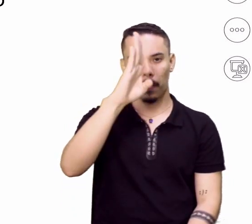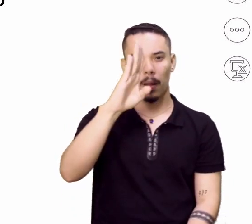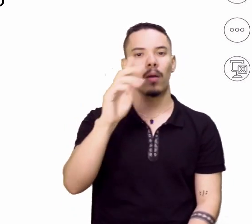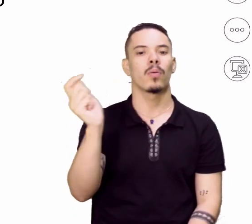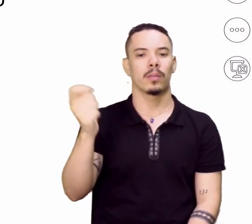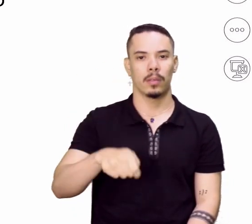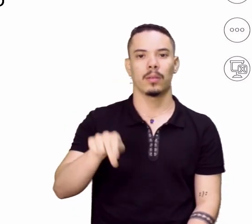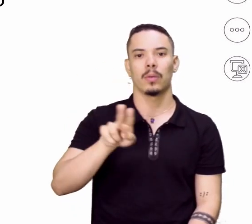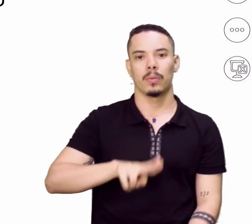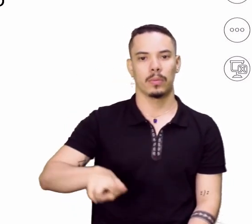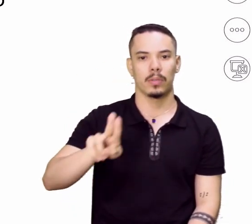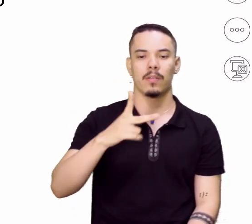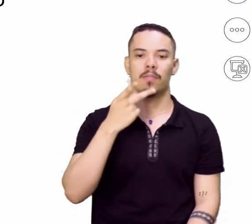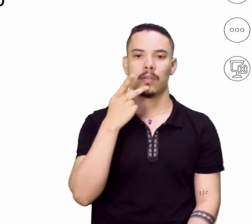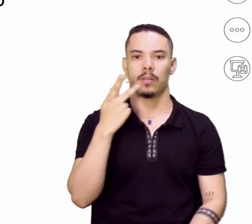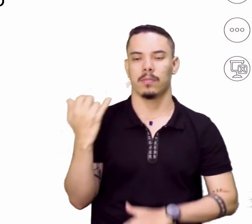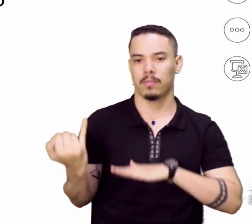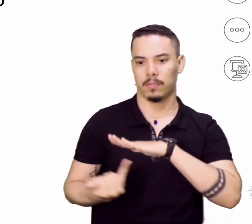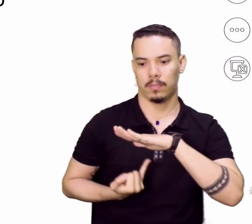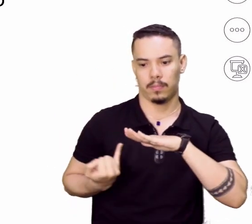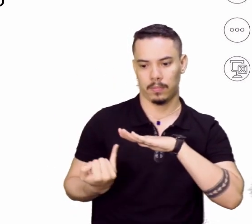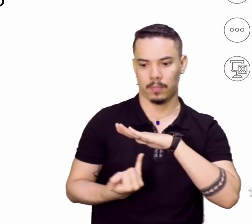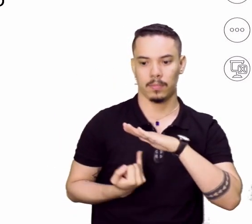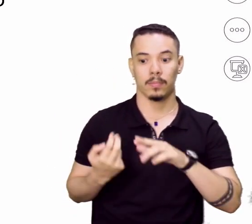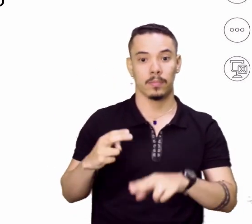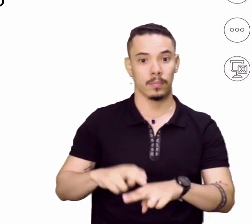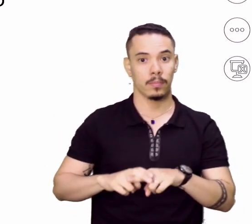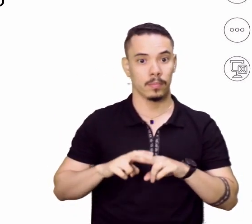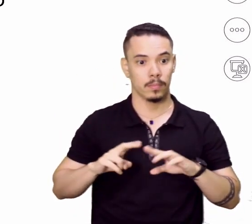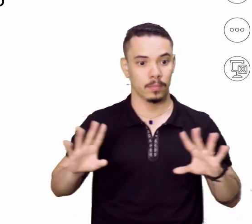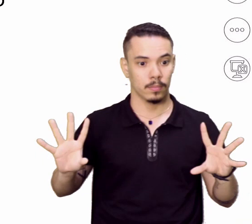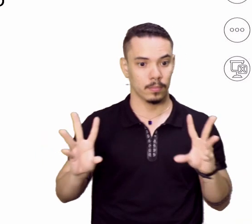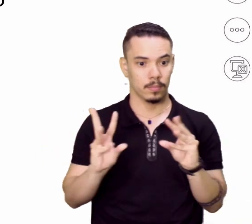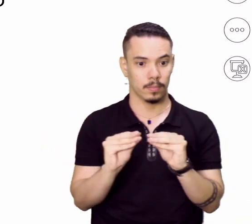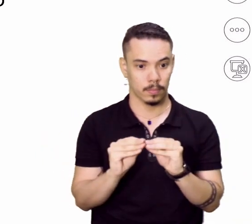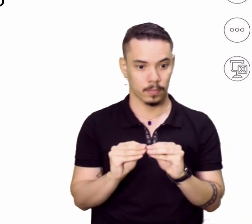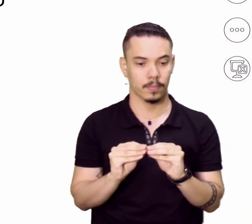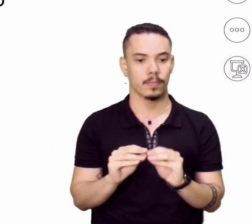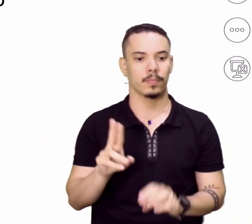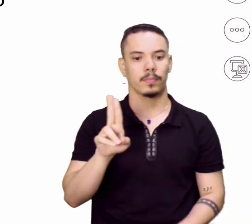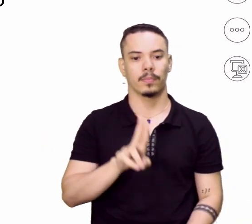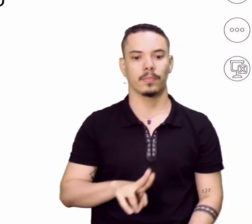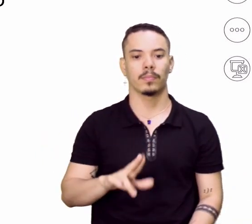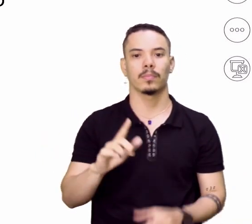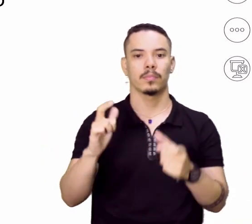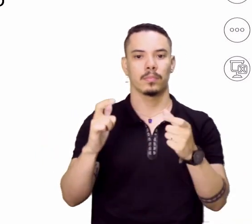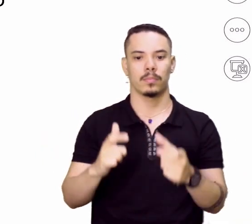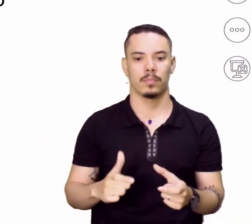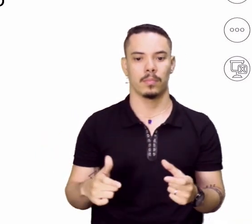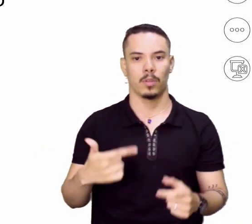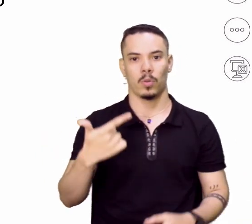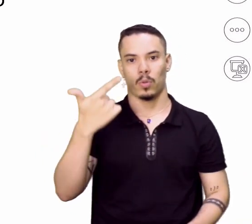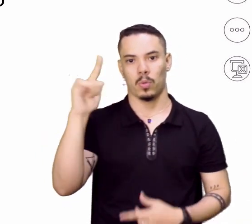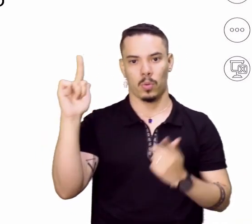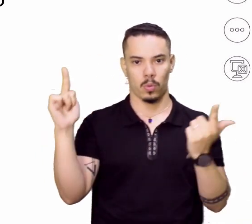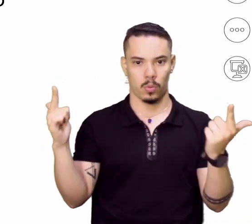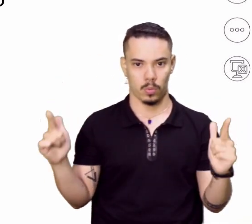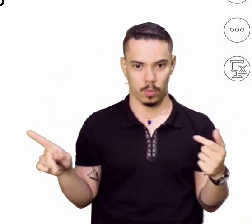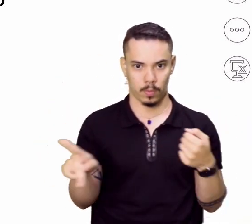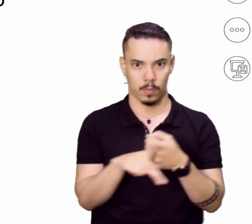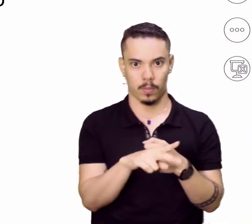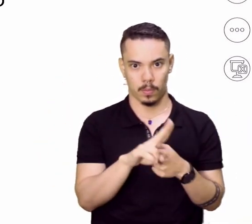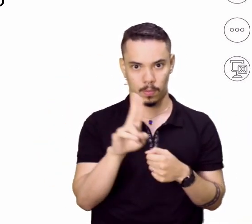falas informais e, por ser coringa, ele é utilizado no lugar de outros pronomes